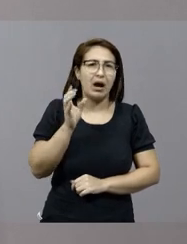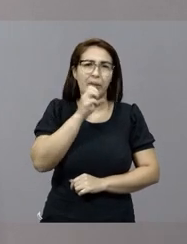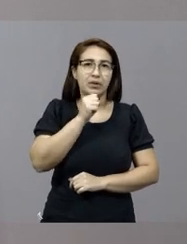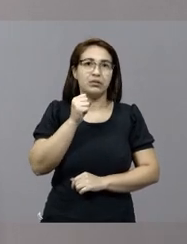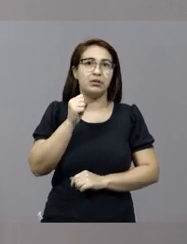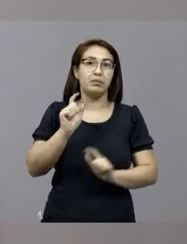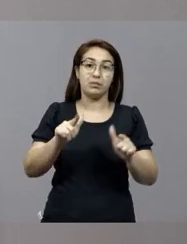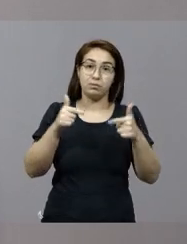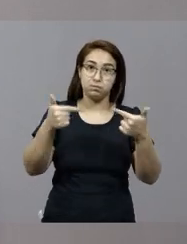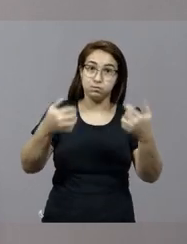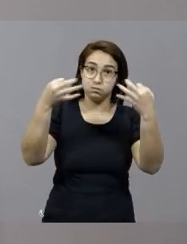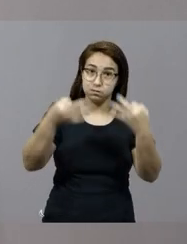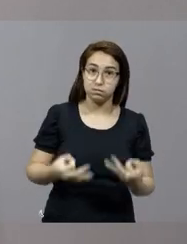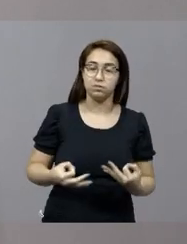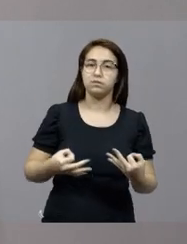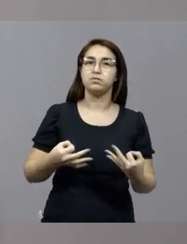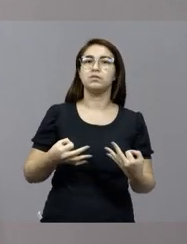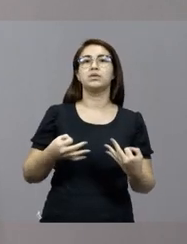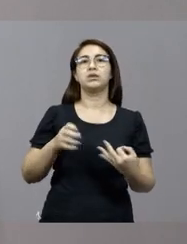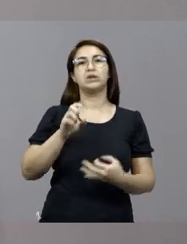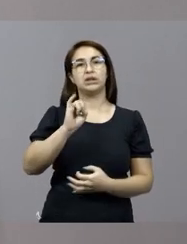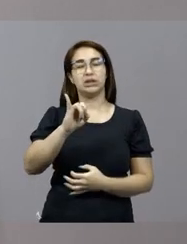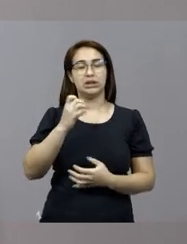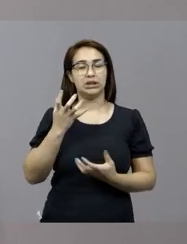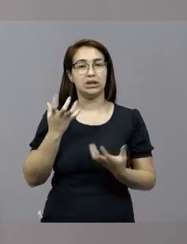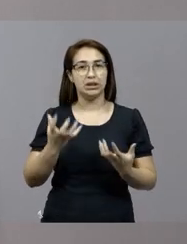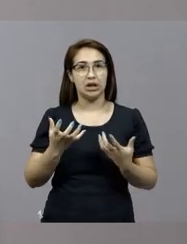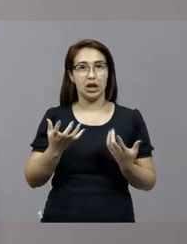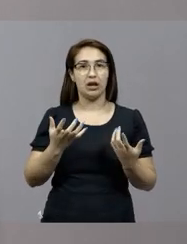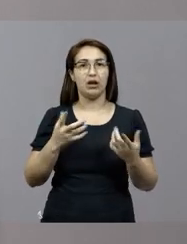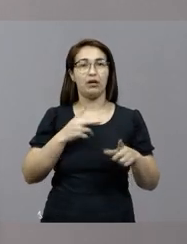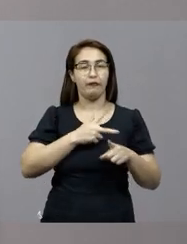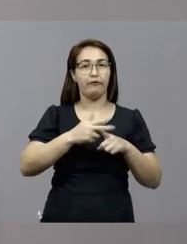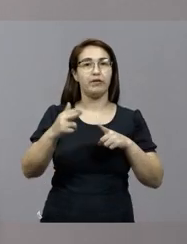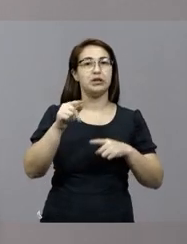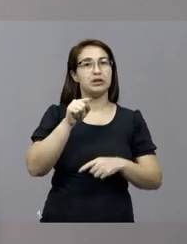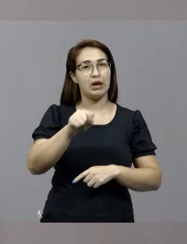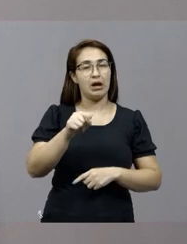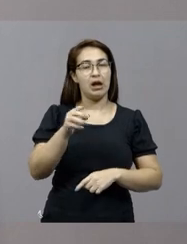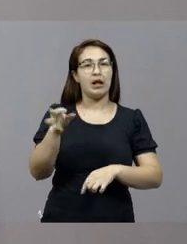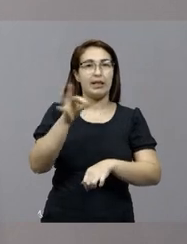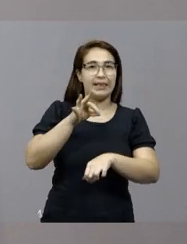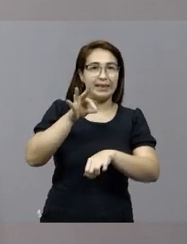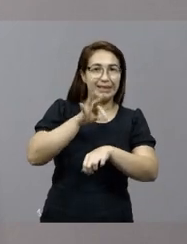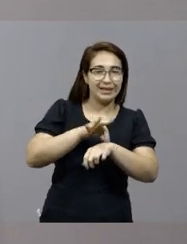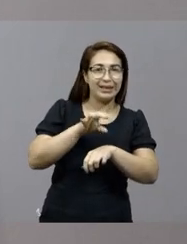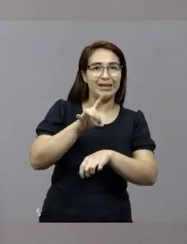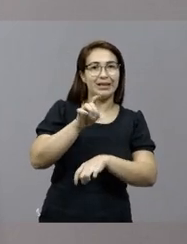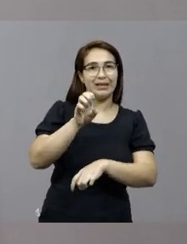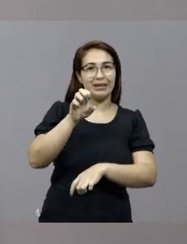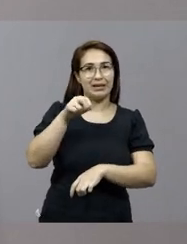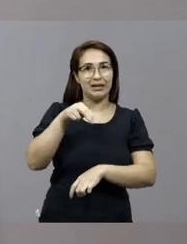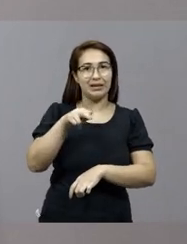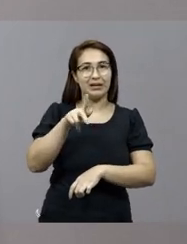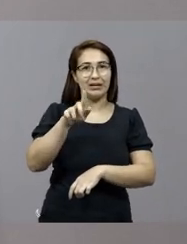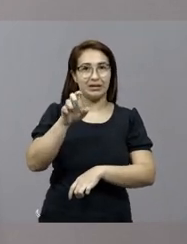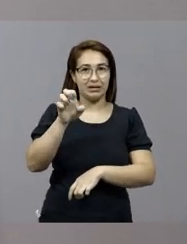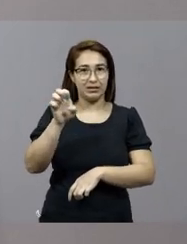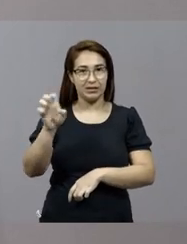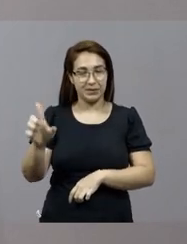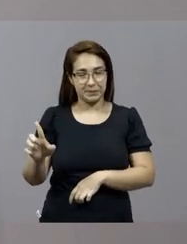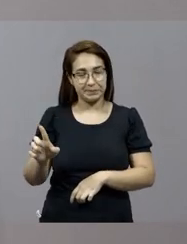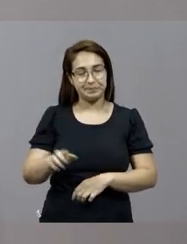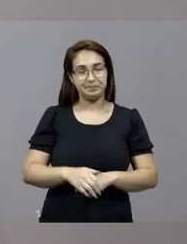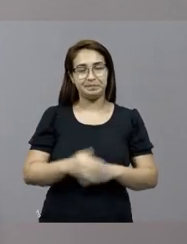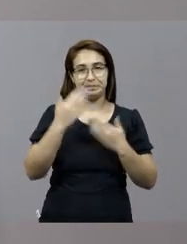quiser, de fato, combater esse mosquito e combater, principalmente, essa questão da dengue em Santa Catarina. Obrigado, senhor